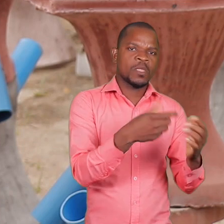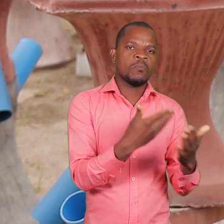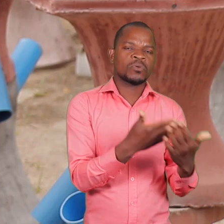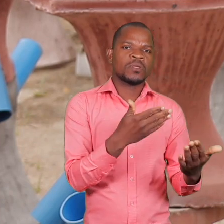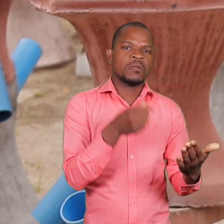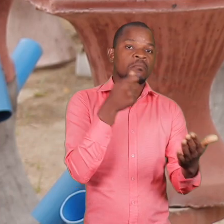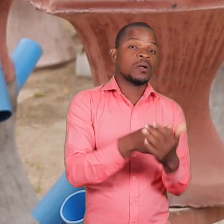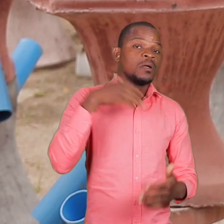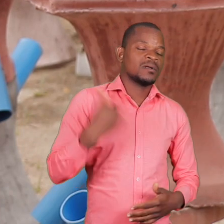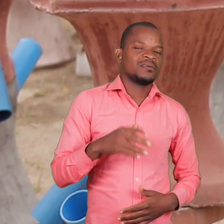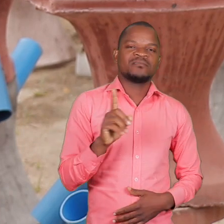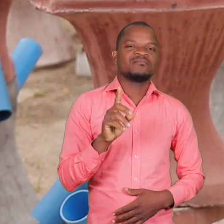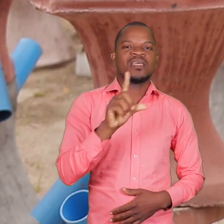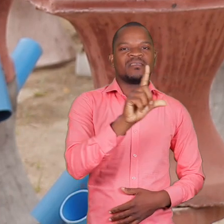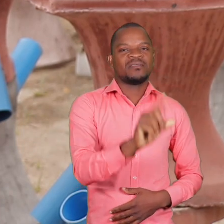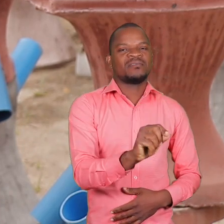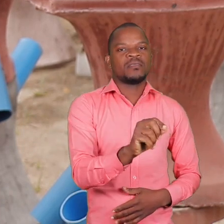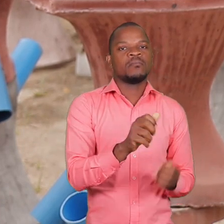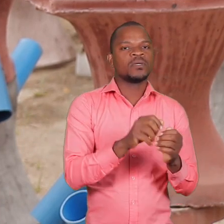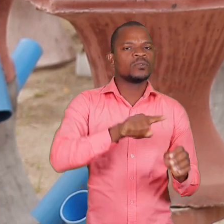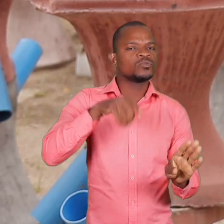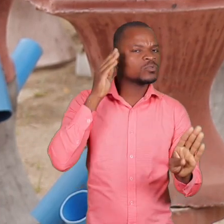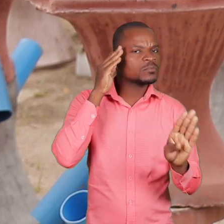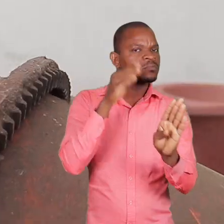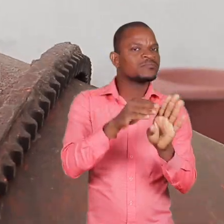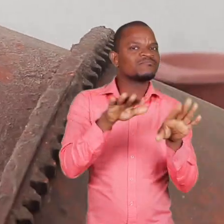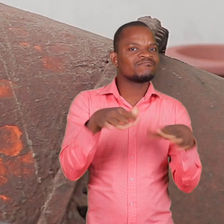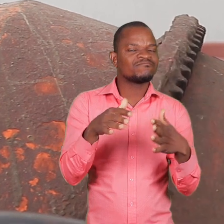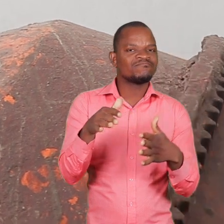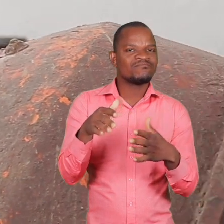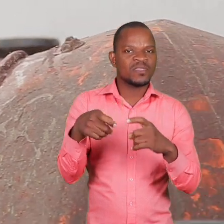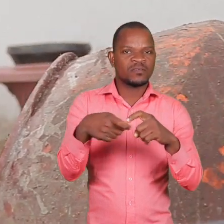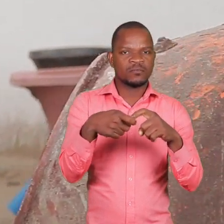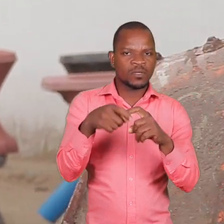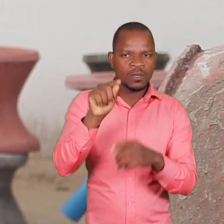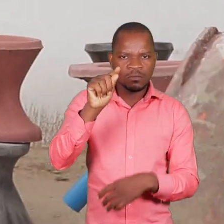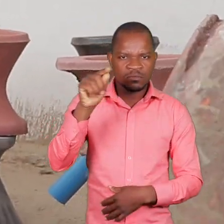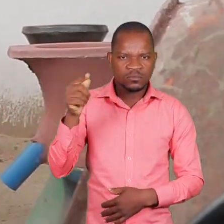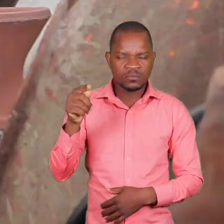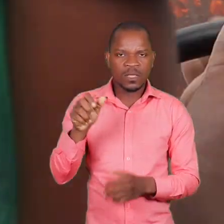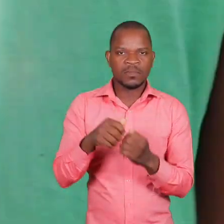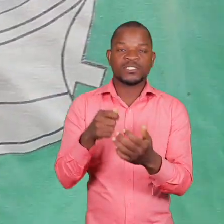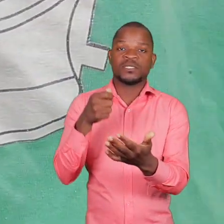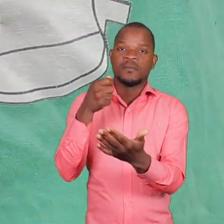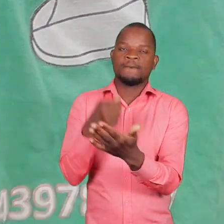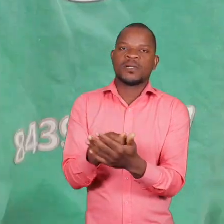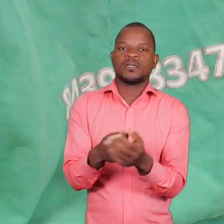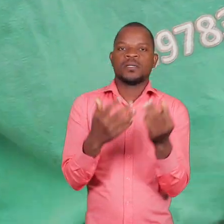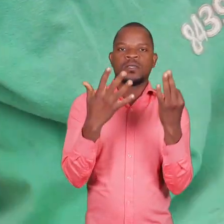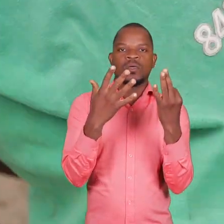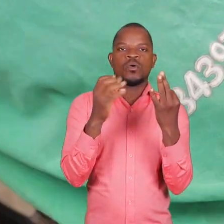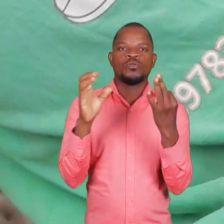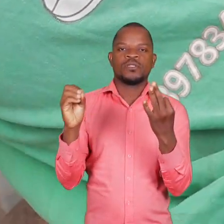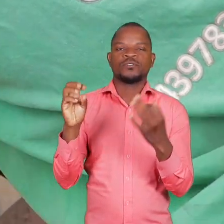custo, e mesmo o nosso foco é mesmo essas famílias rurais ou famílias que não têm baixa renda. Estas pias estão a 800 meticais cada